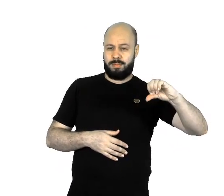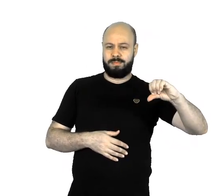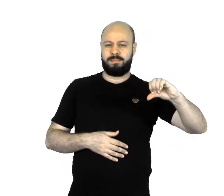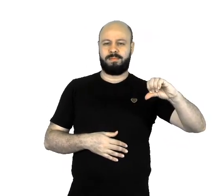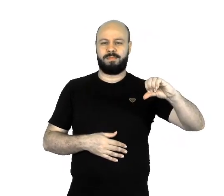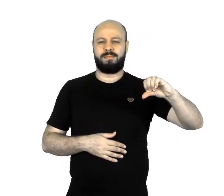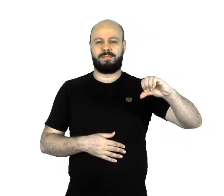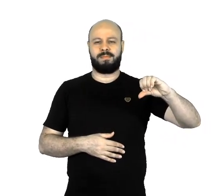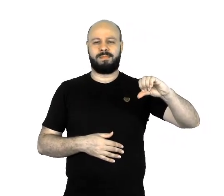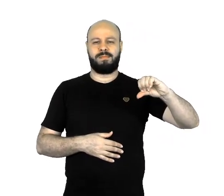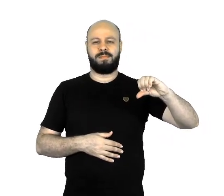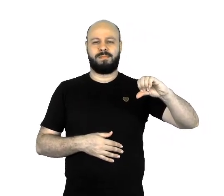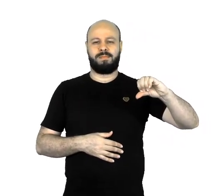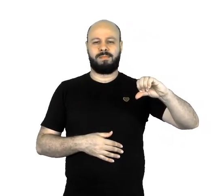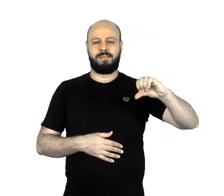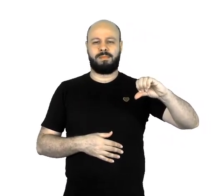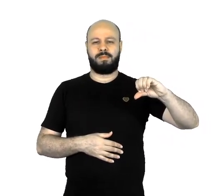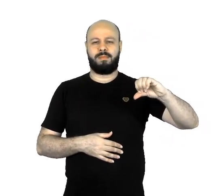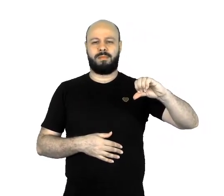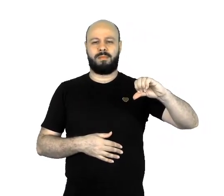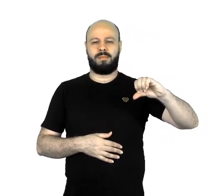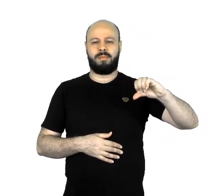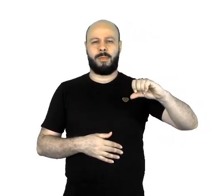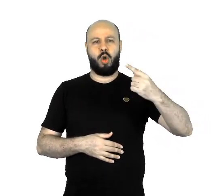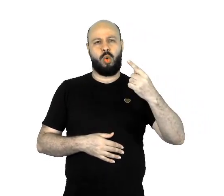0,99, 99 centésimos.